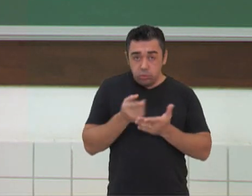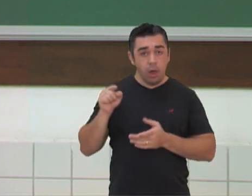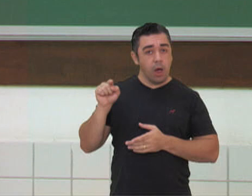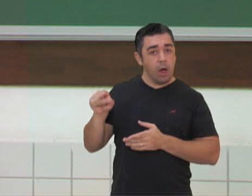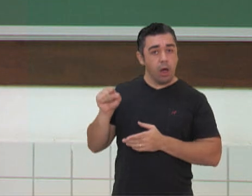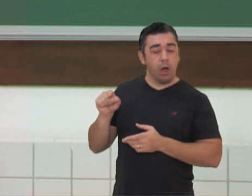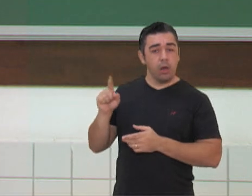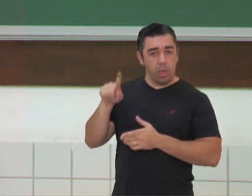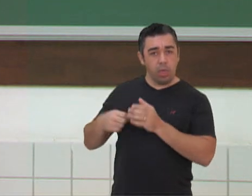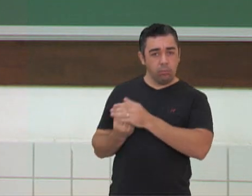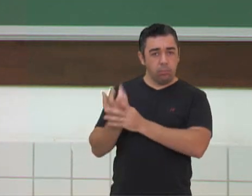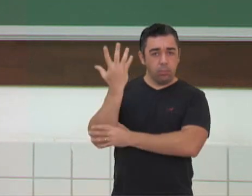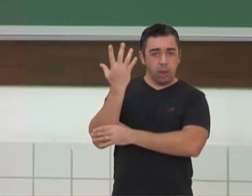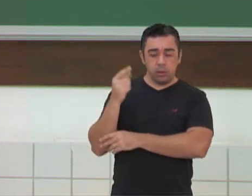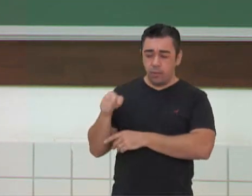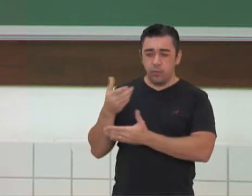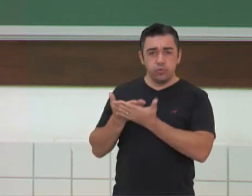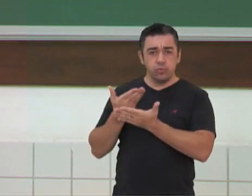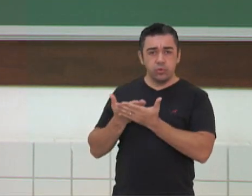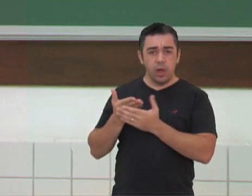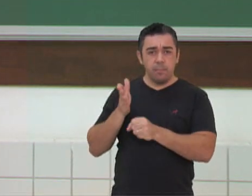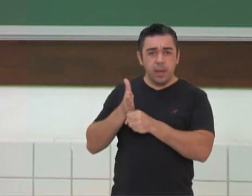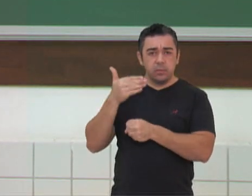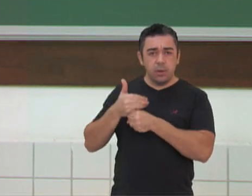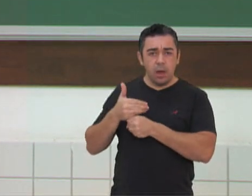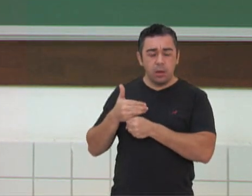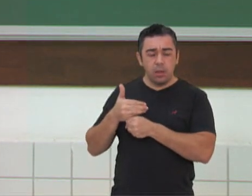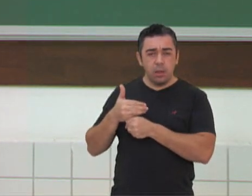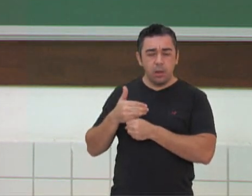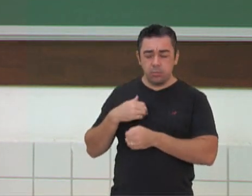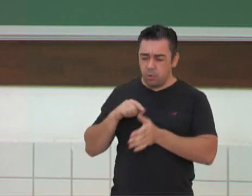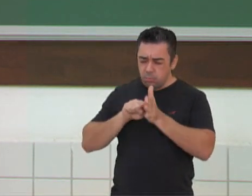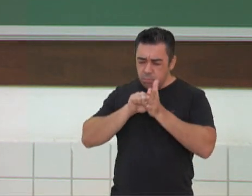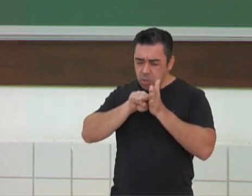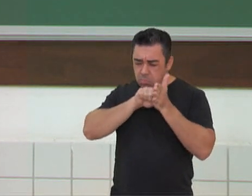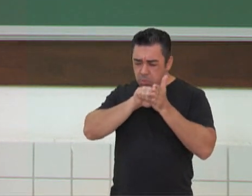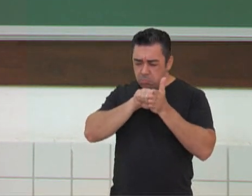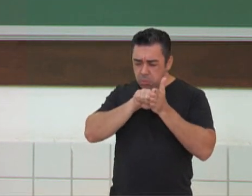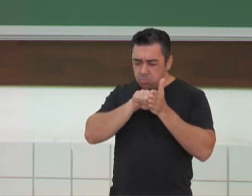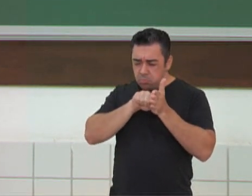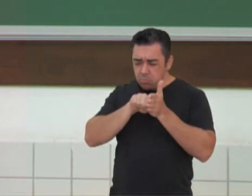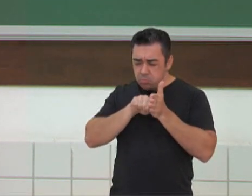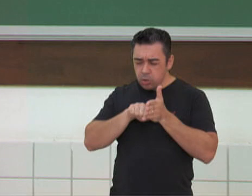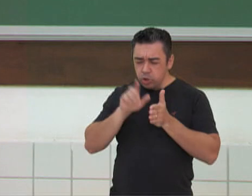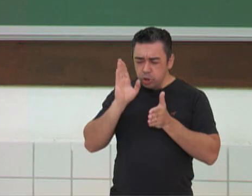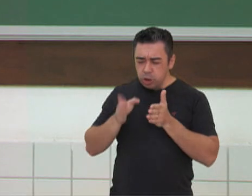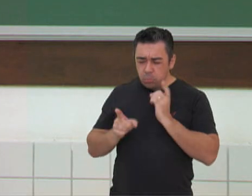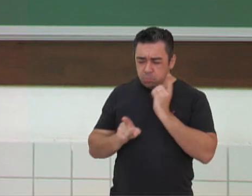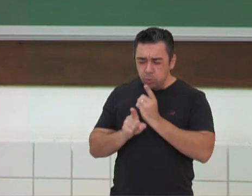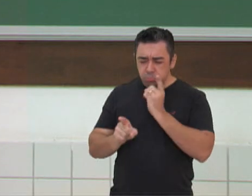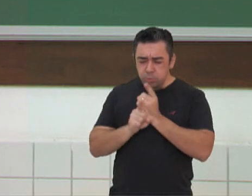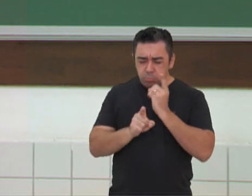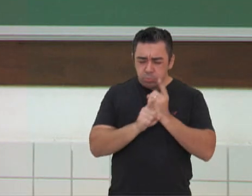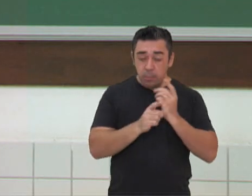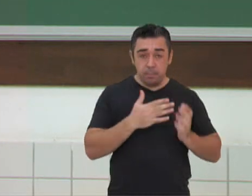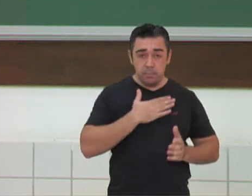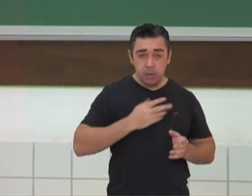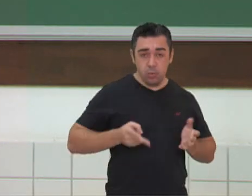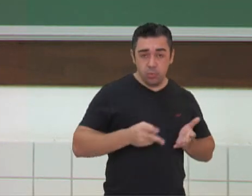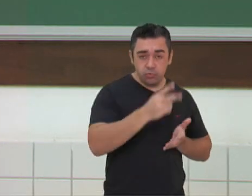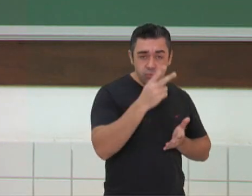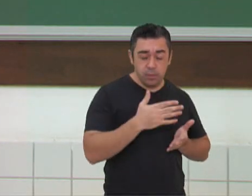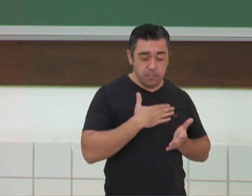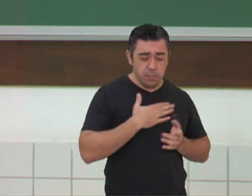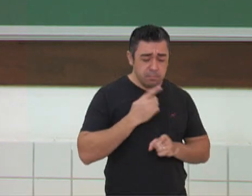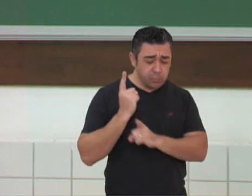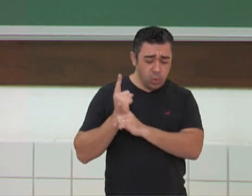vou estudar a batata baroa. E começa a fazer uma pesquisa sobre, né, o que já tem sobre ela, para eu poder continuar a minha pesquisa. E só